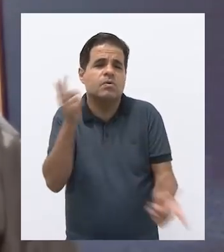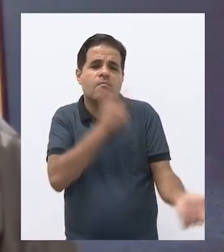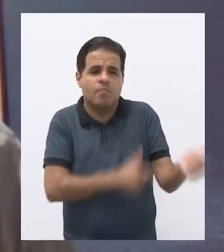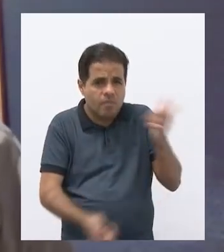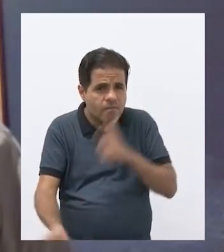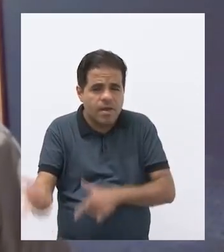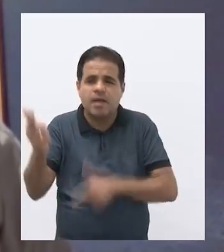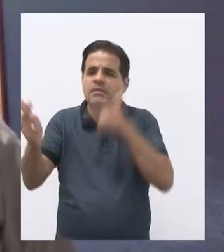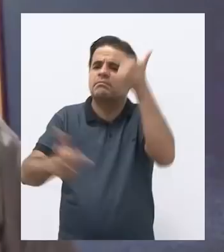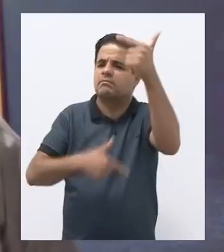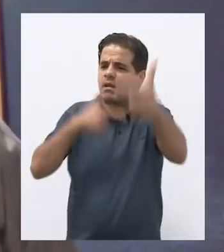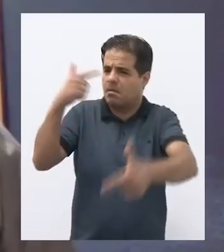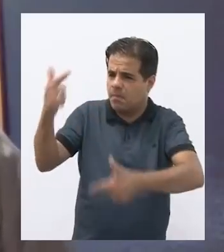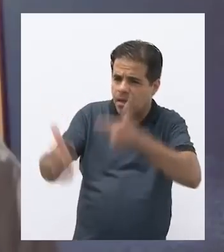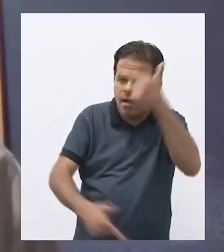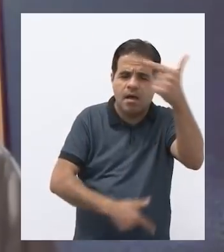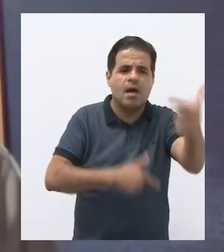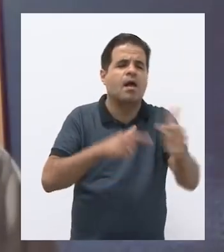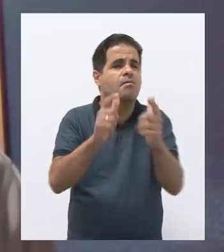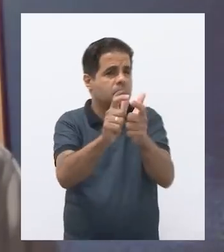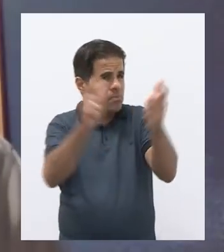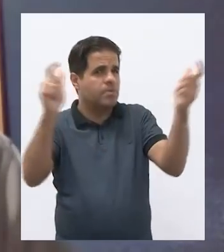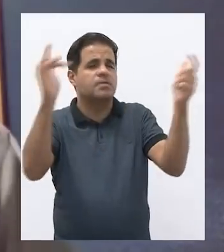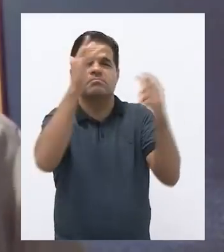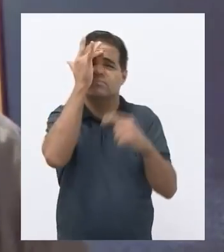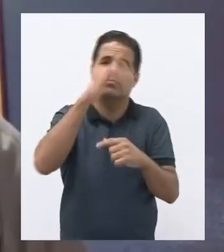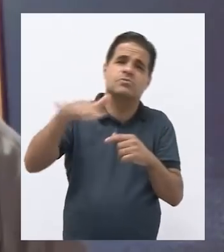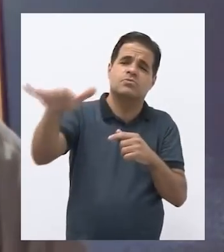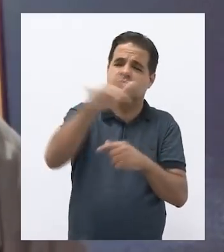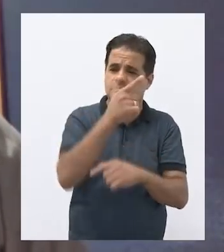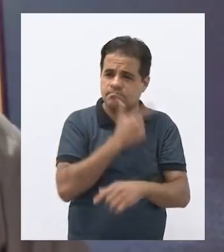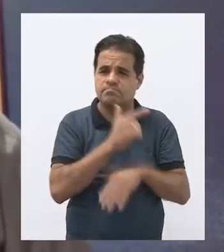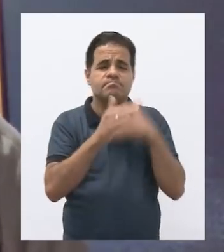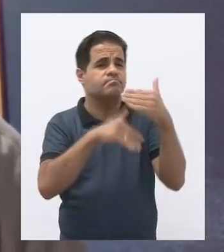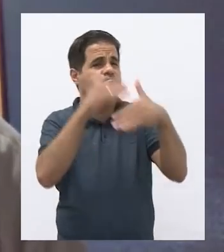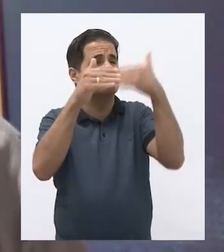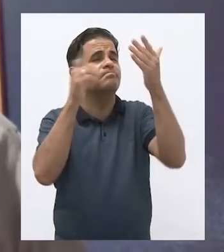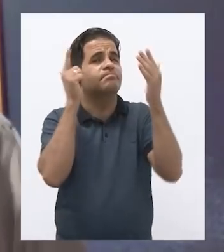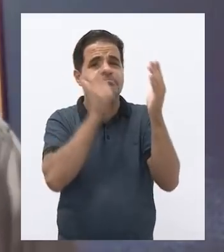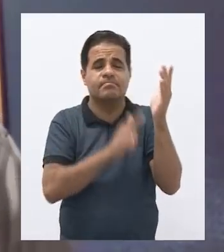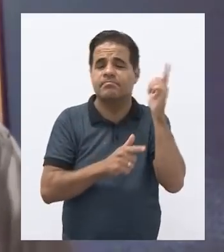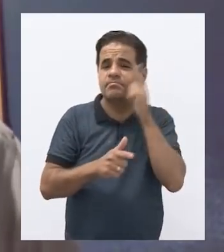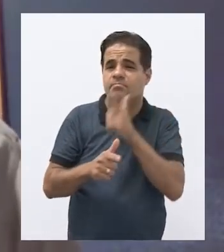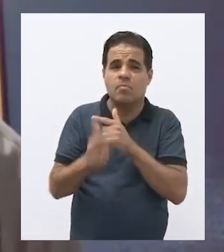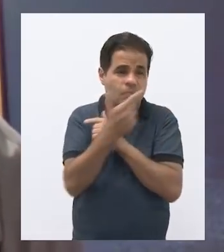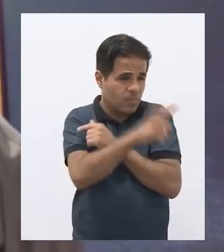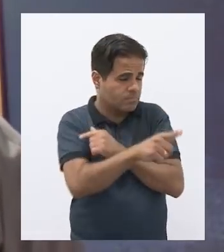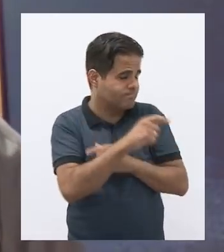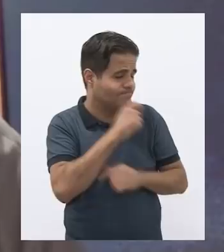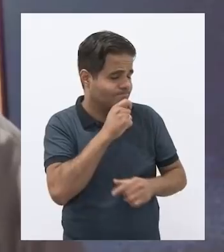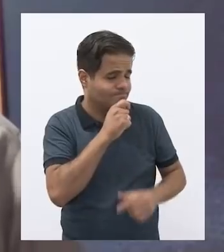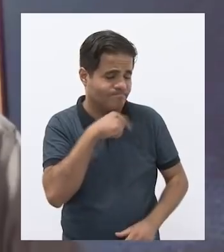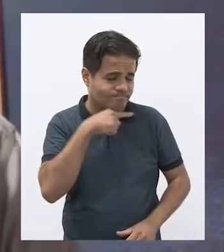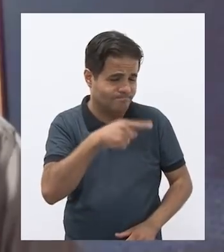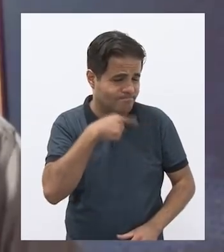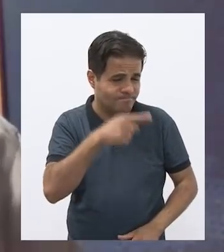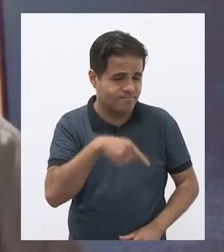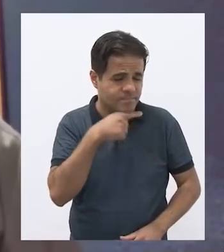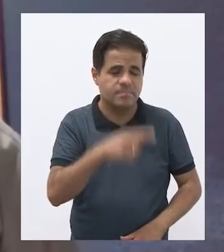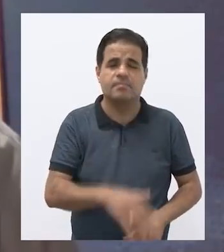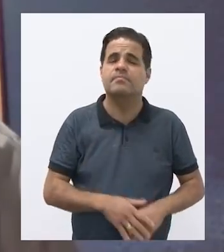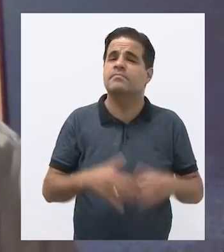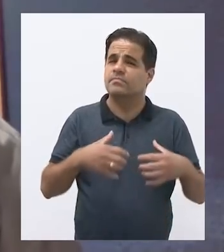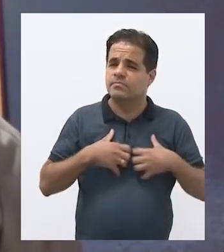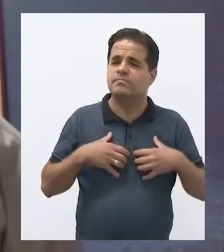as tarefas aí que a média da população desenvolve. Em outras você não vai ter, e é muito triste, mas de